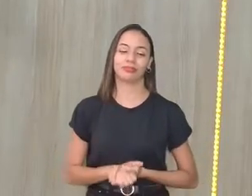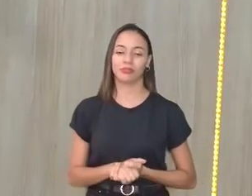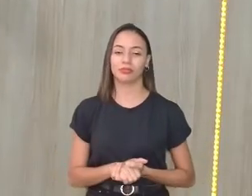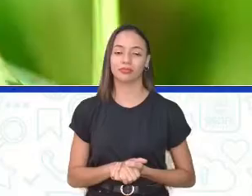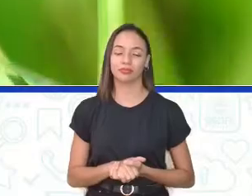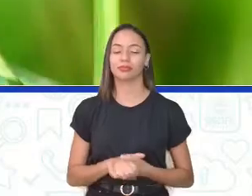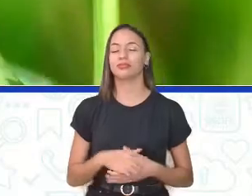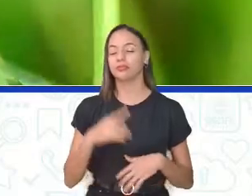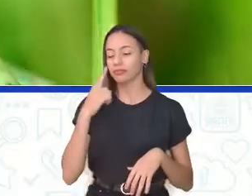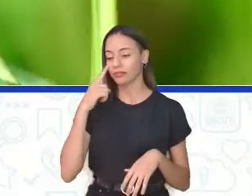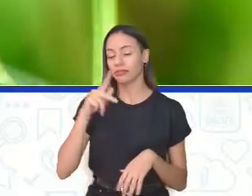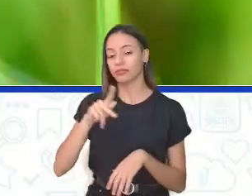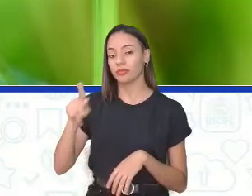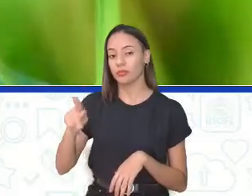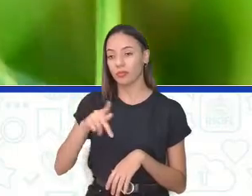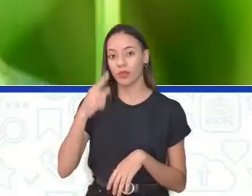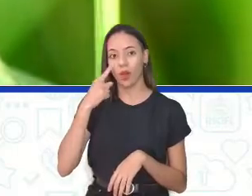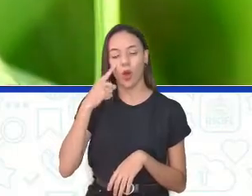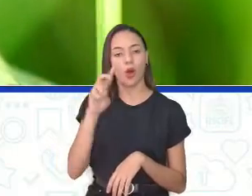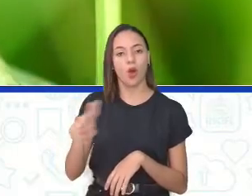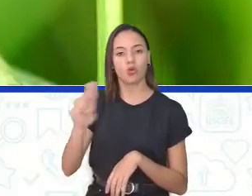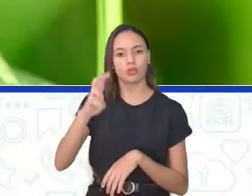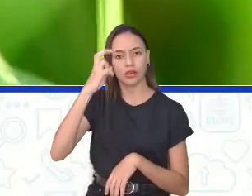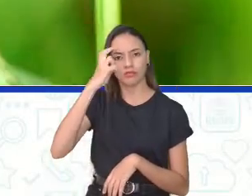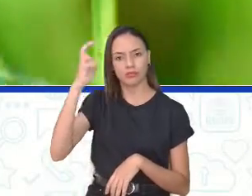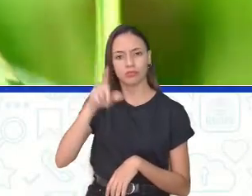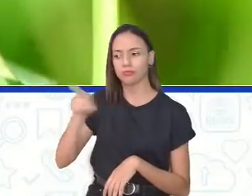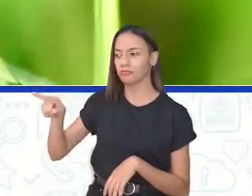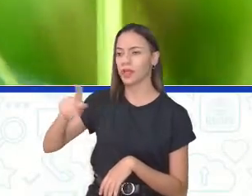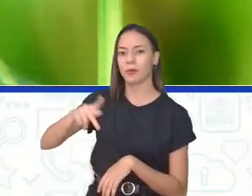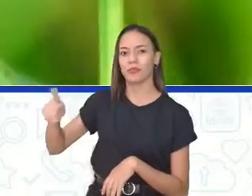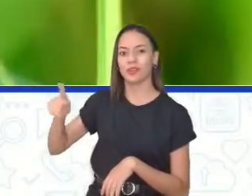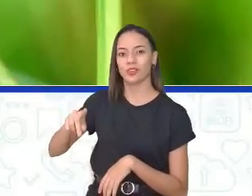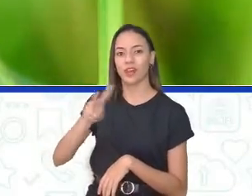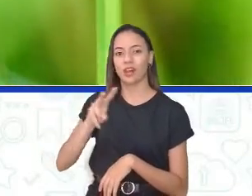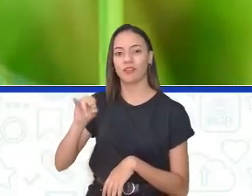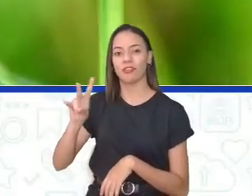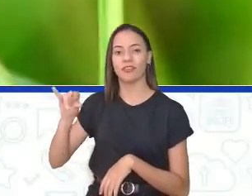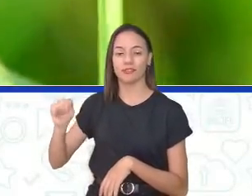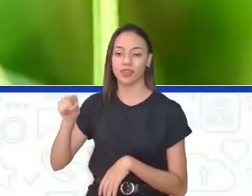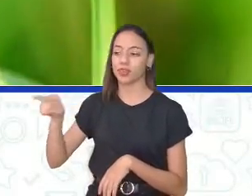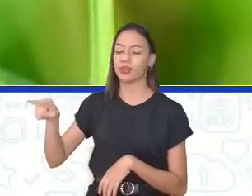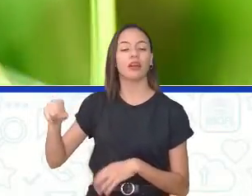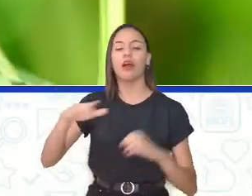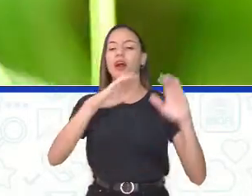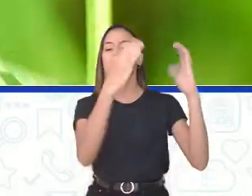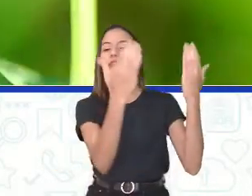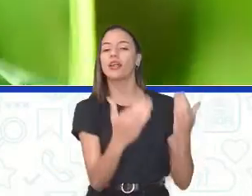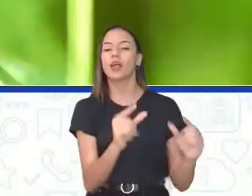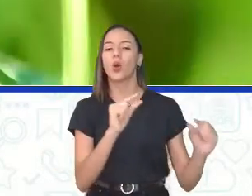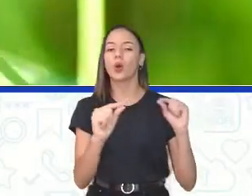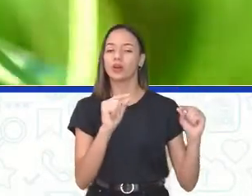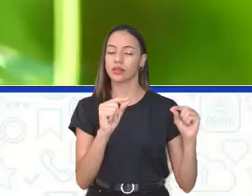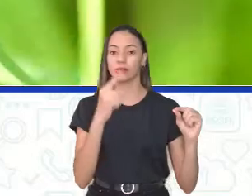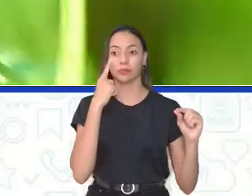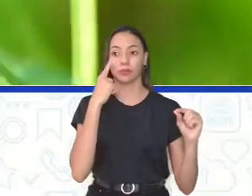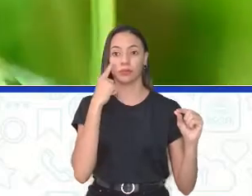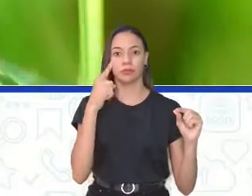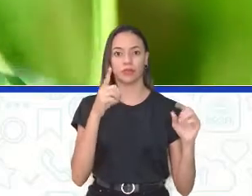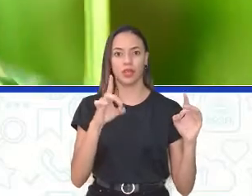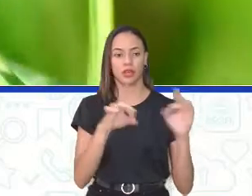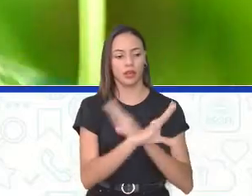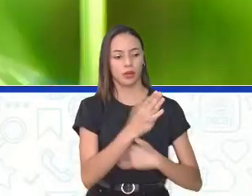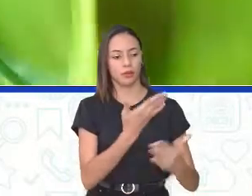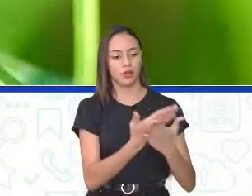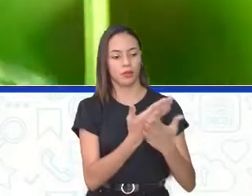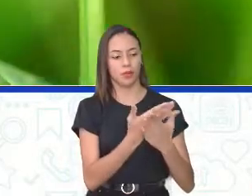Então, professora, veja só. Então, vamos usar essa inteligência da professora Viviane, né? Para analisar isso aí, ó, prof. Certo. Terminei a aula